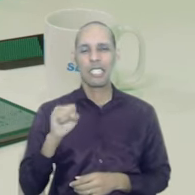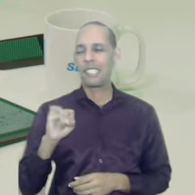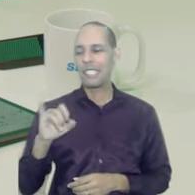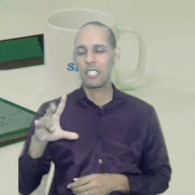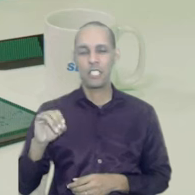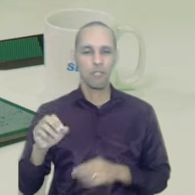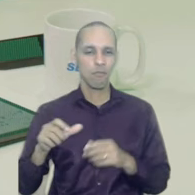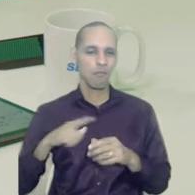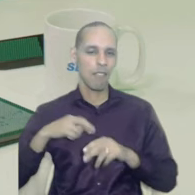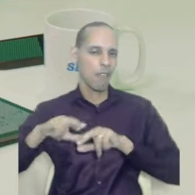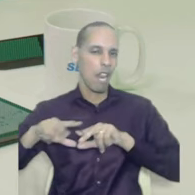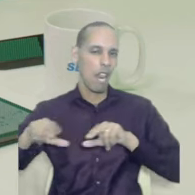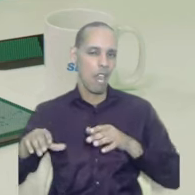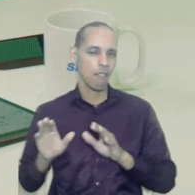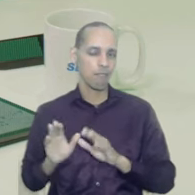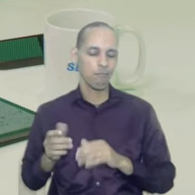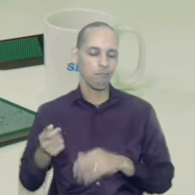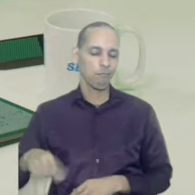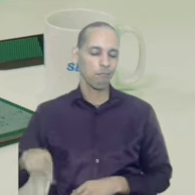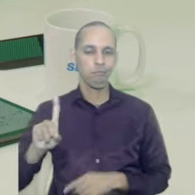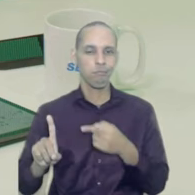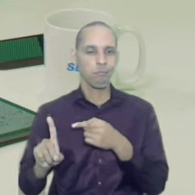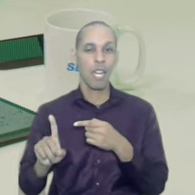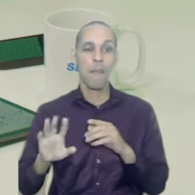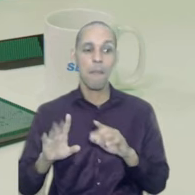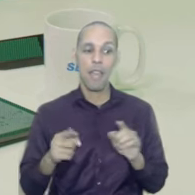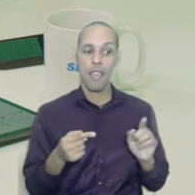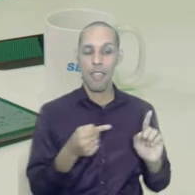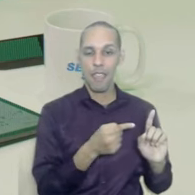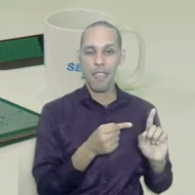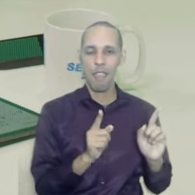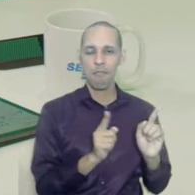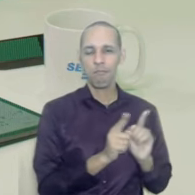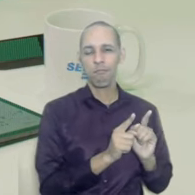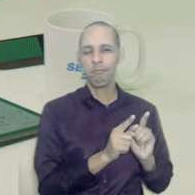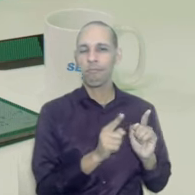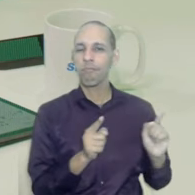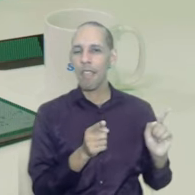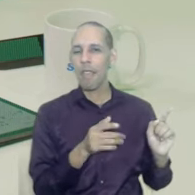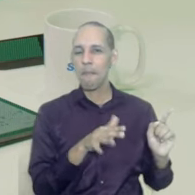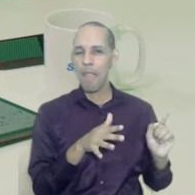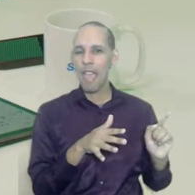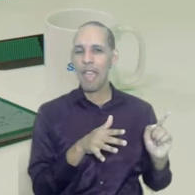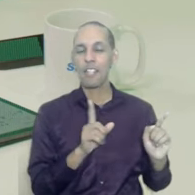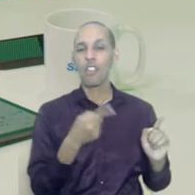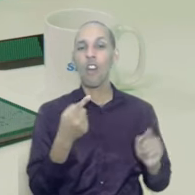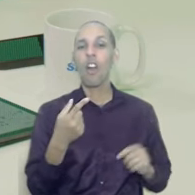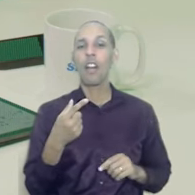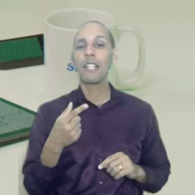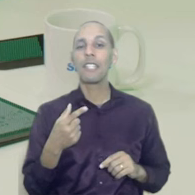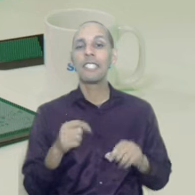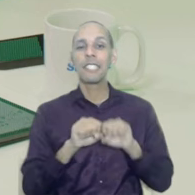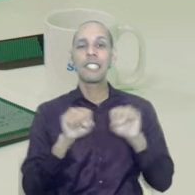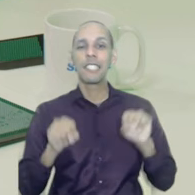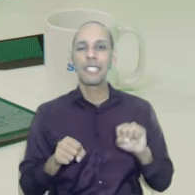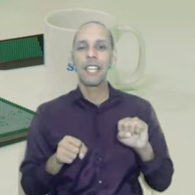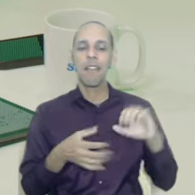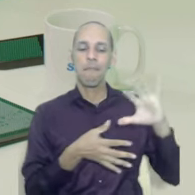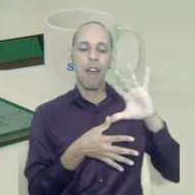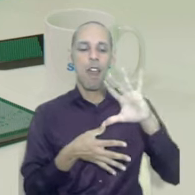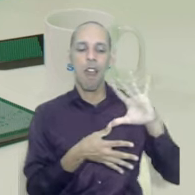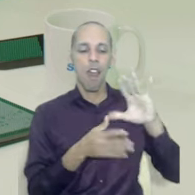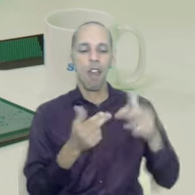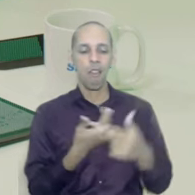eh E ali a gente já tinha um sistema de mapeamento por satélite e nós desenvolvemos uma uma